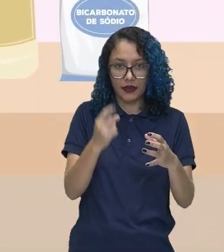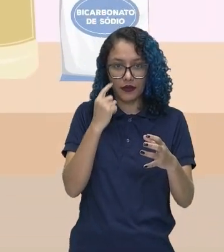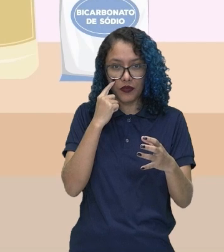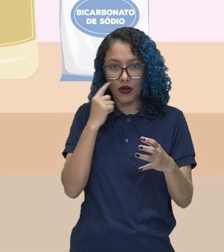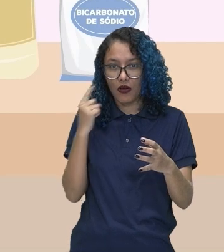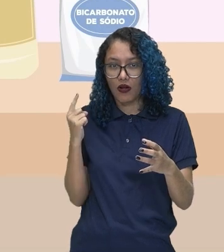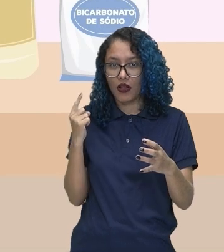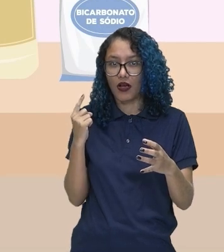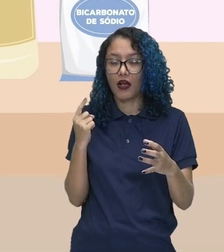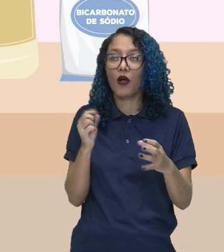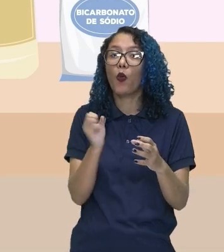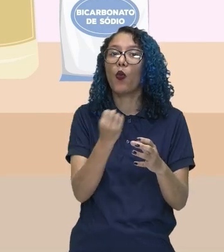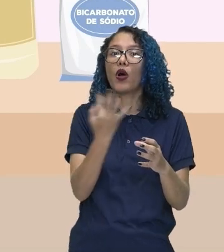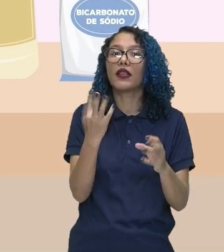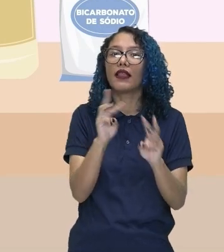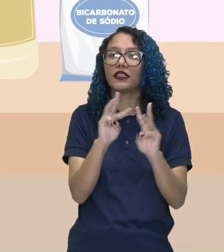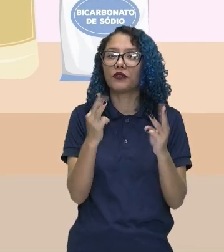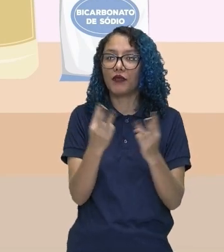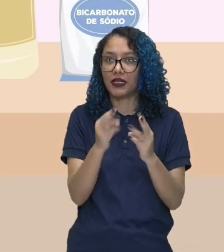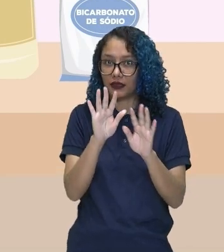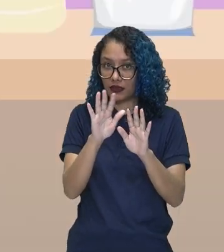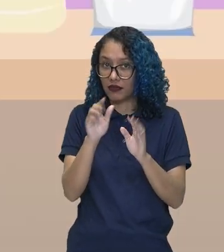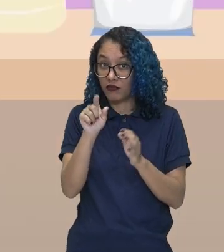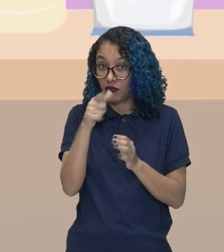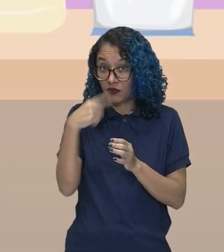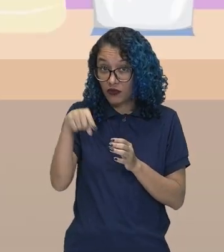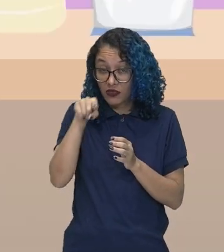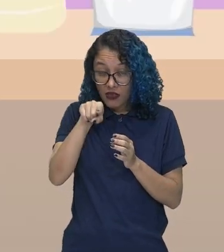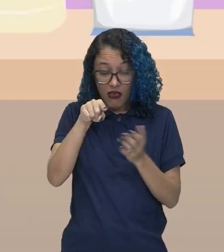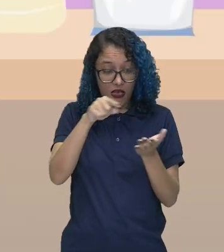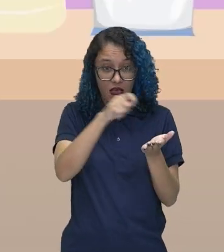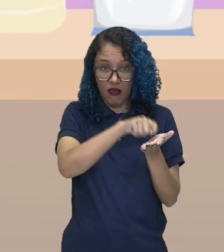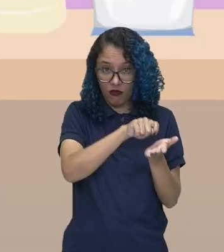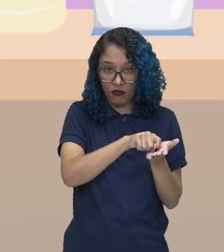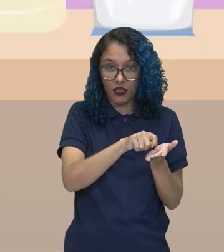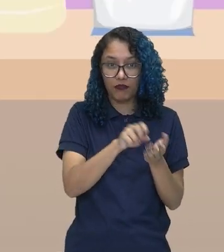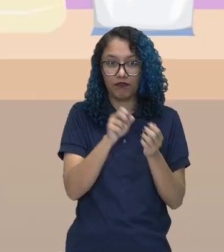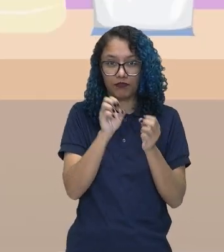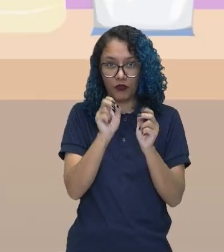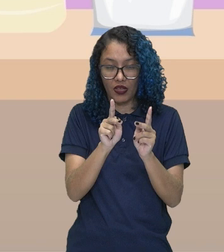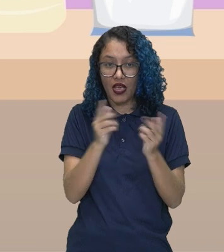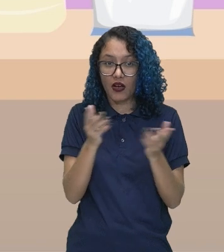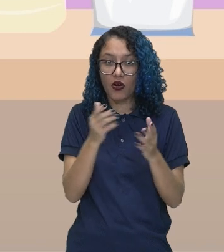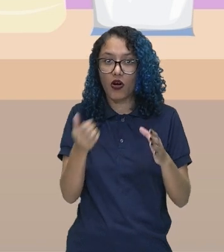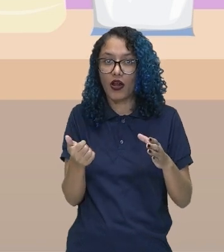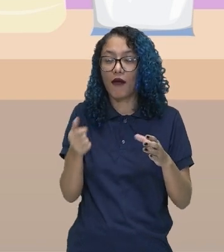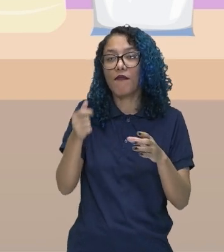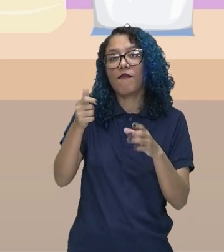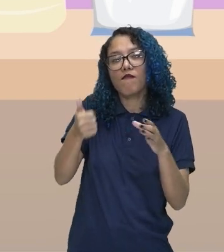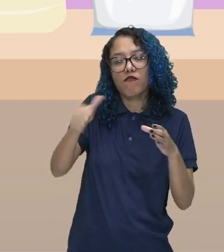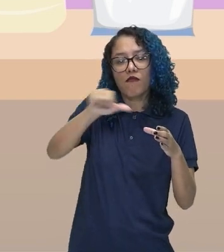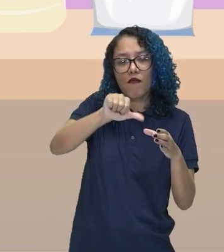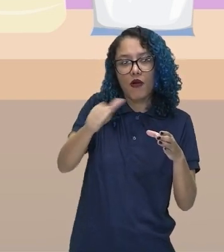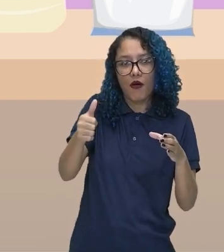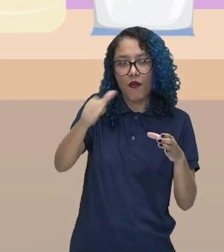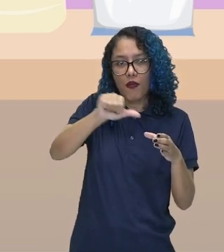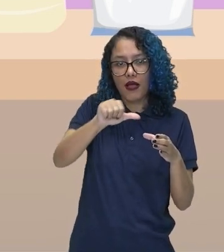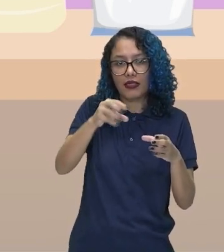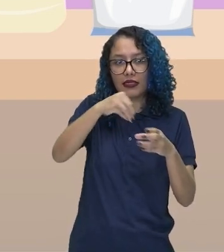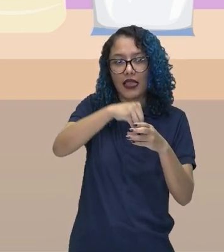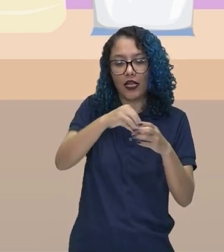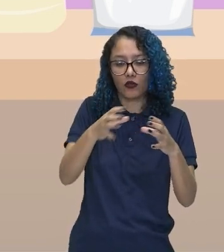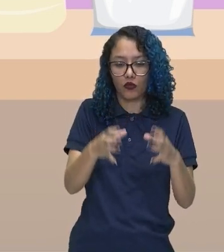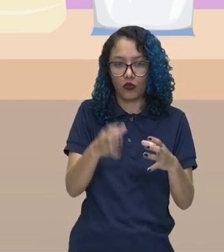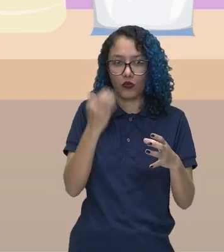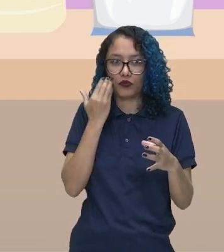o resultado e você deve anotar aí. Agora, vou adicionar vinagre e bicarbonato de sódio dentro do pote